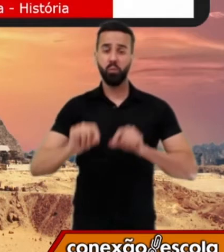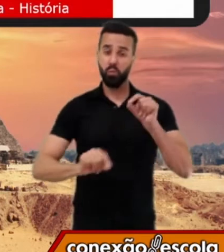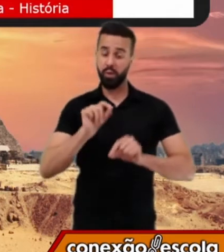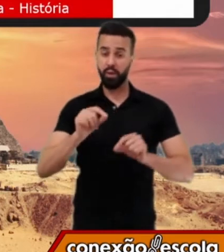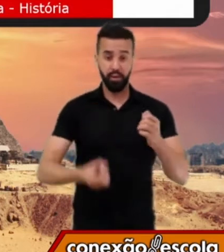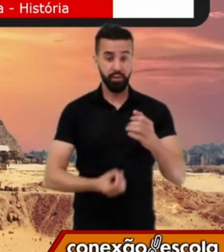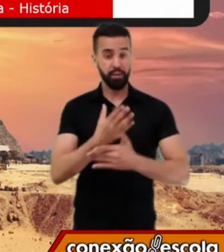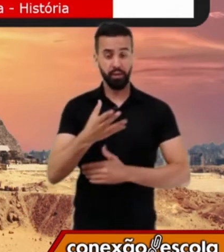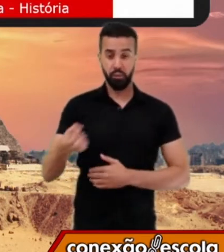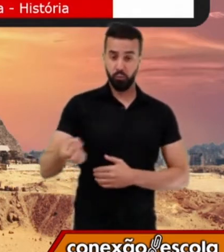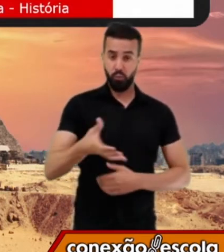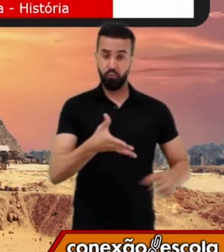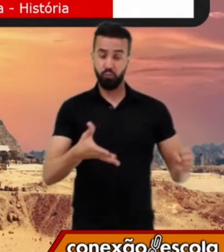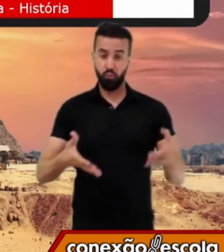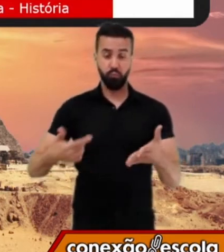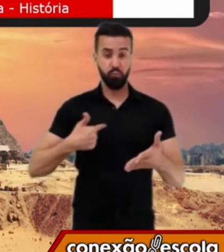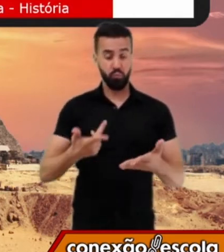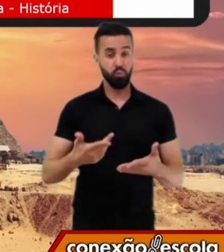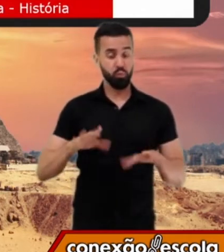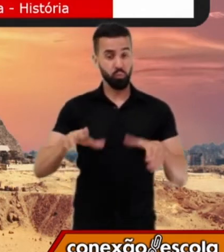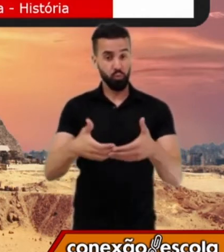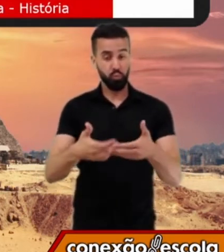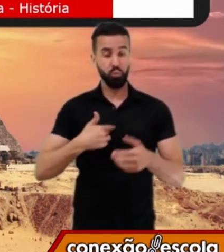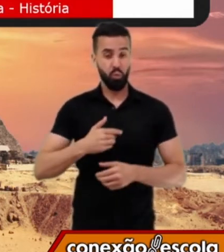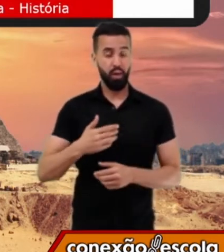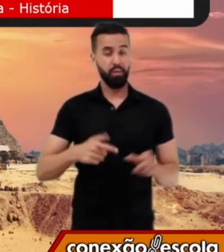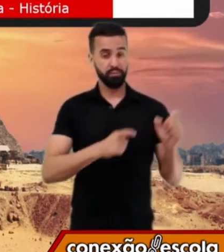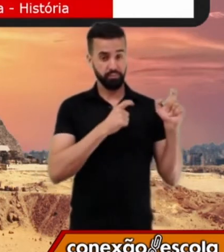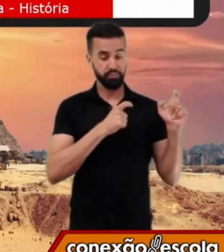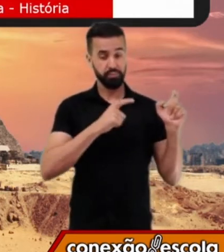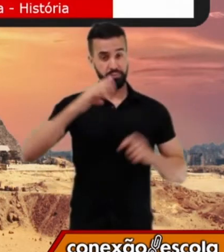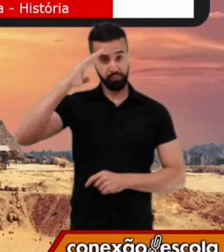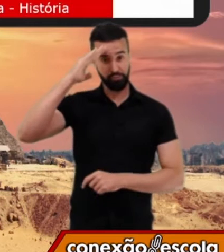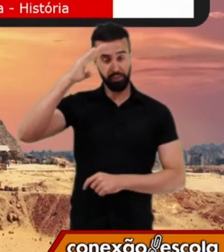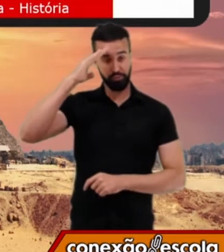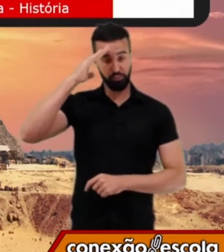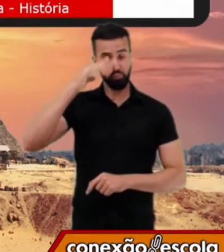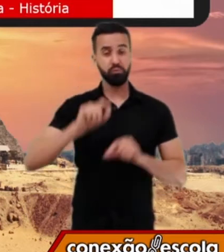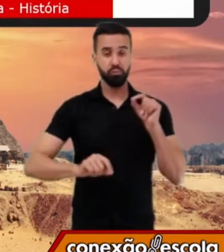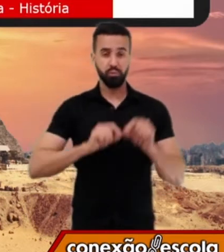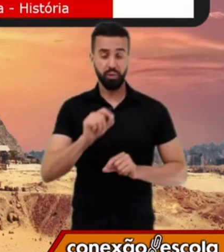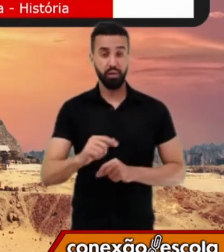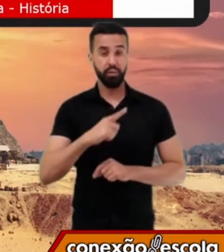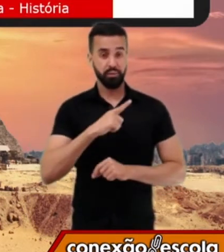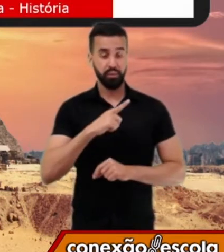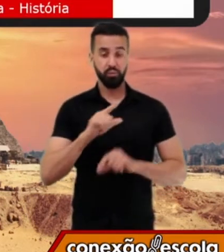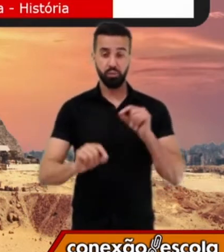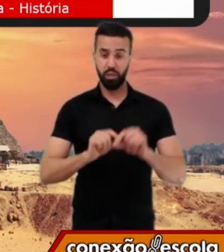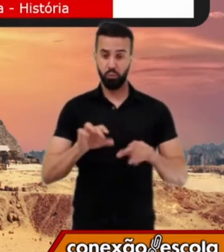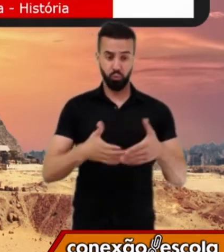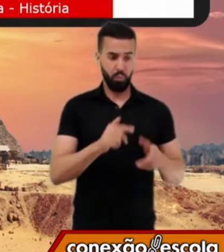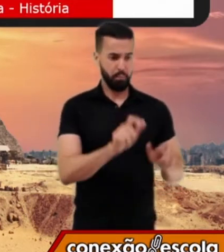que é chamado de novo modelo do exército. Os exércitos até então, eles eram preenchidos, os seus quadros, pela